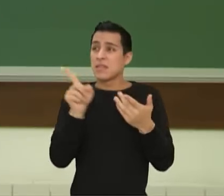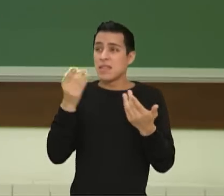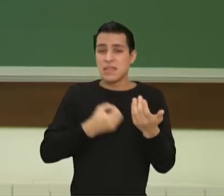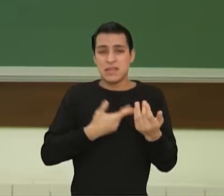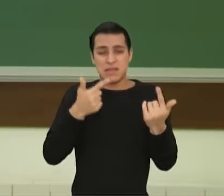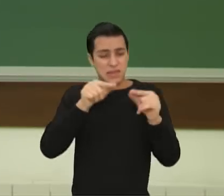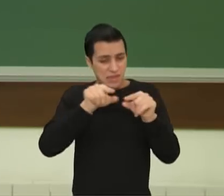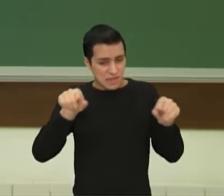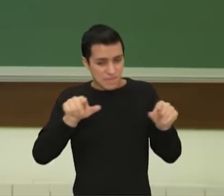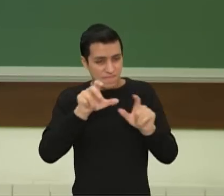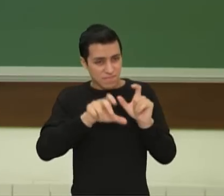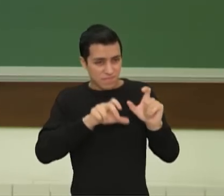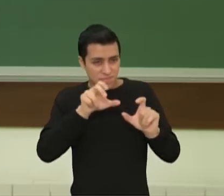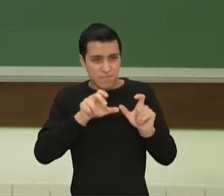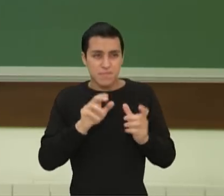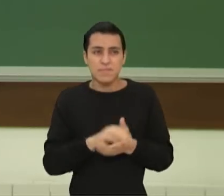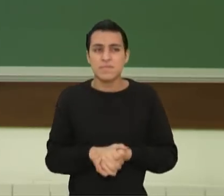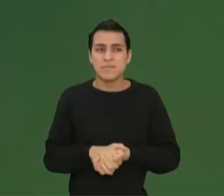expressão adverbial.